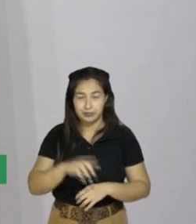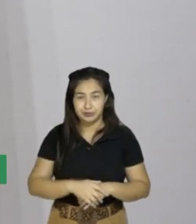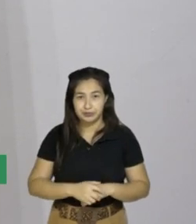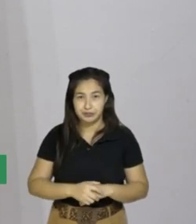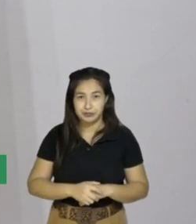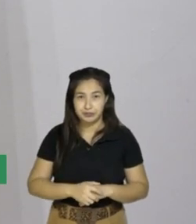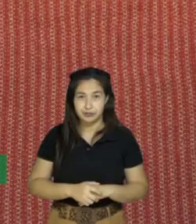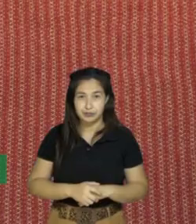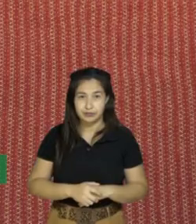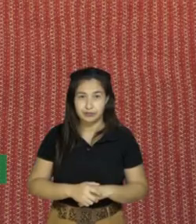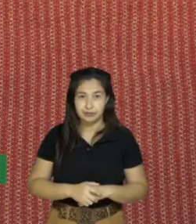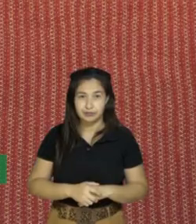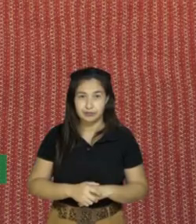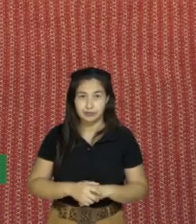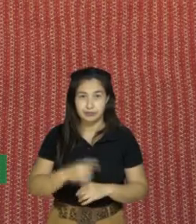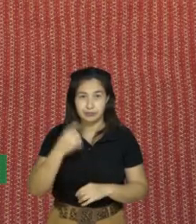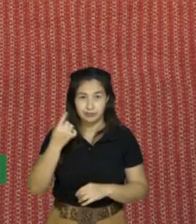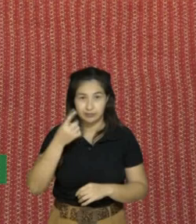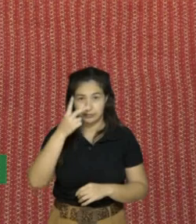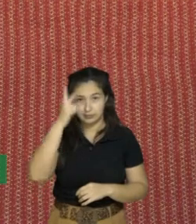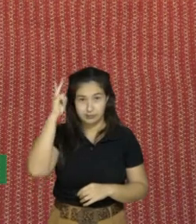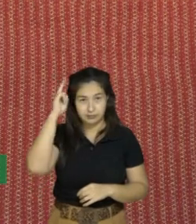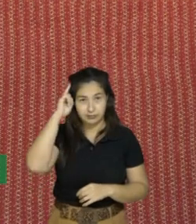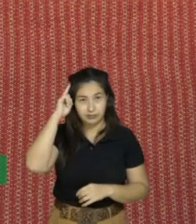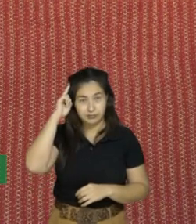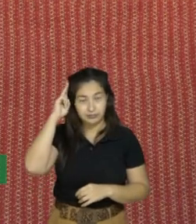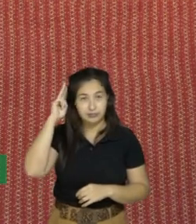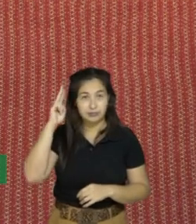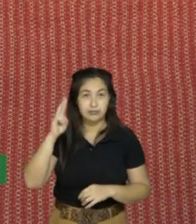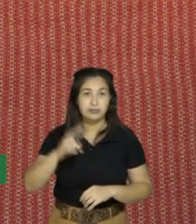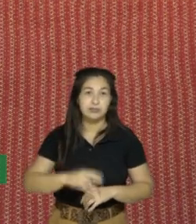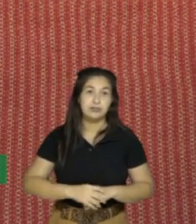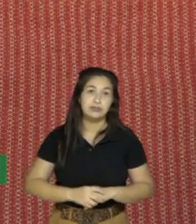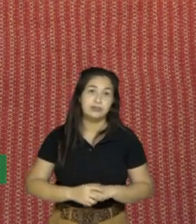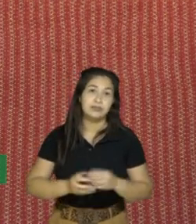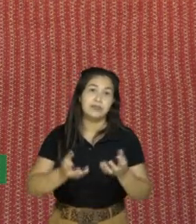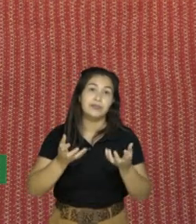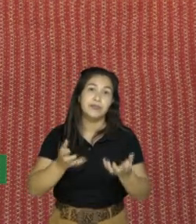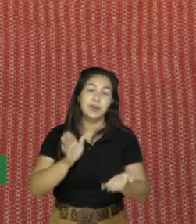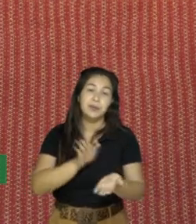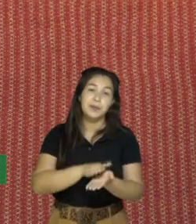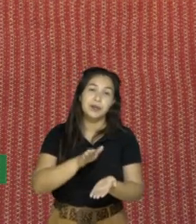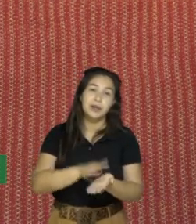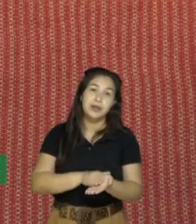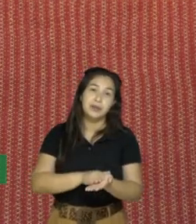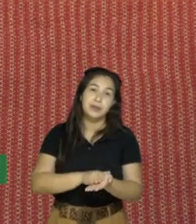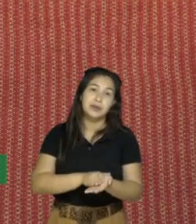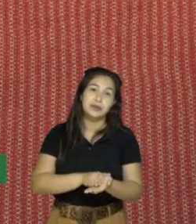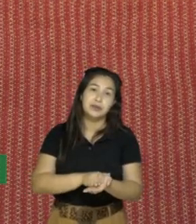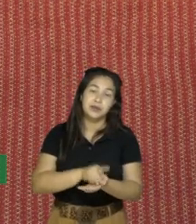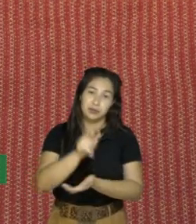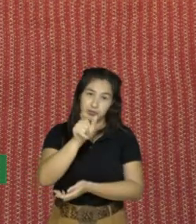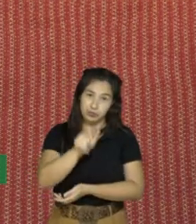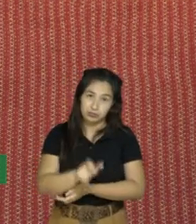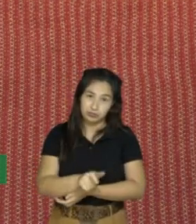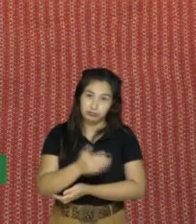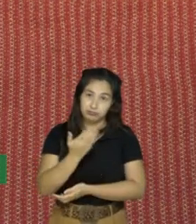Deputado Vicente Dr Vicente Augusto cara preso eu quero parabenizá-lo pela